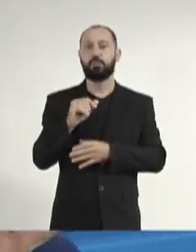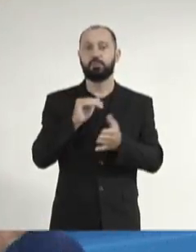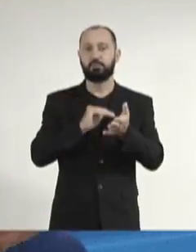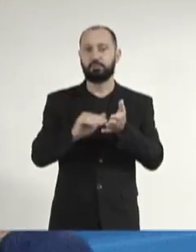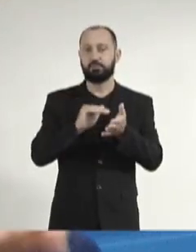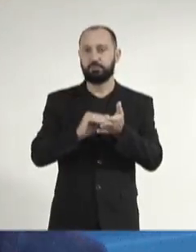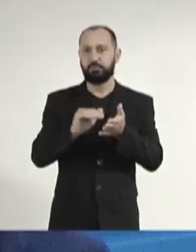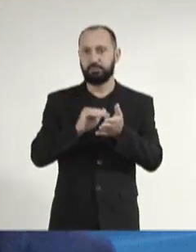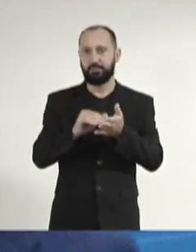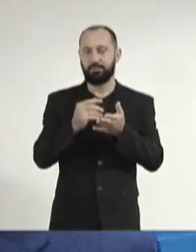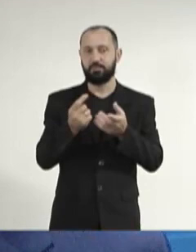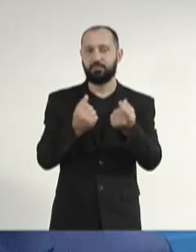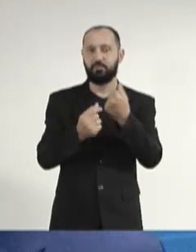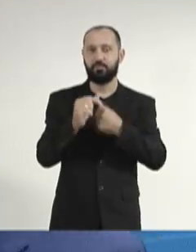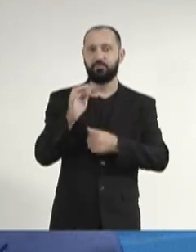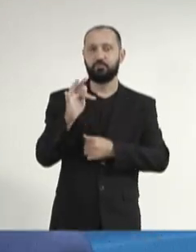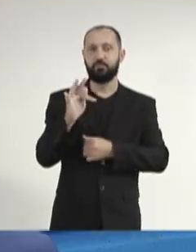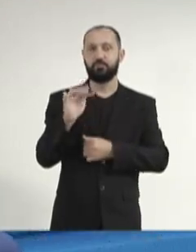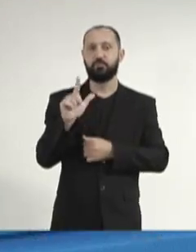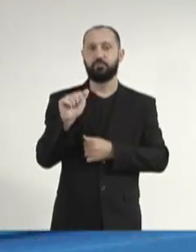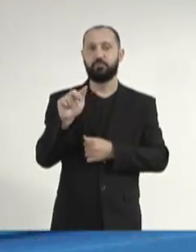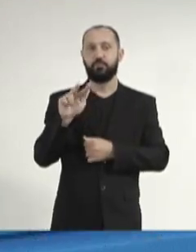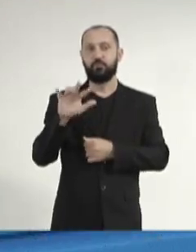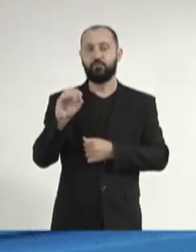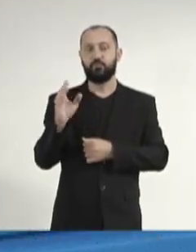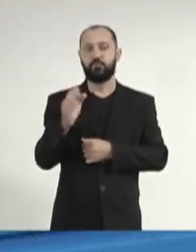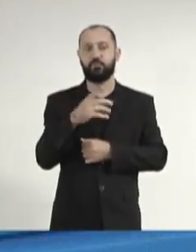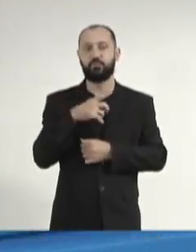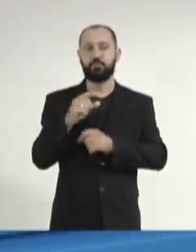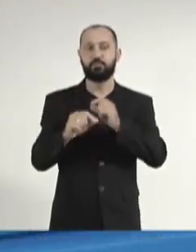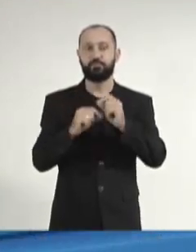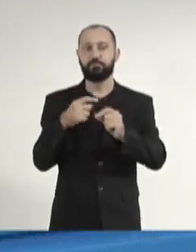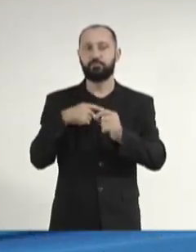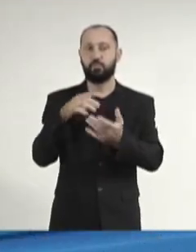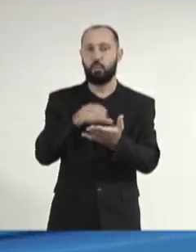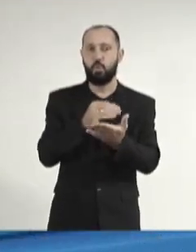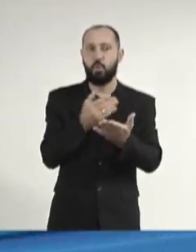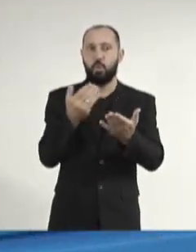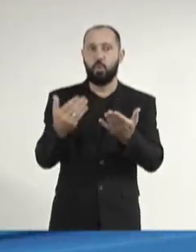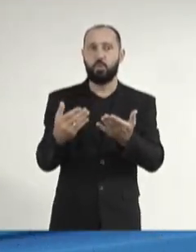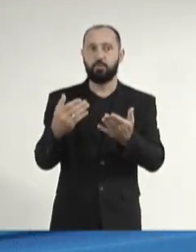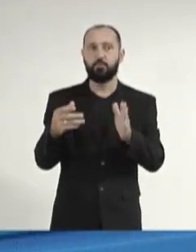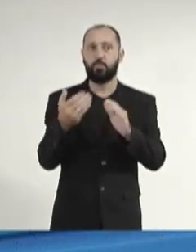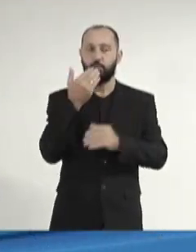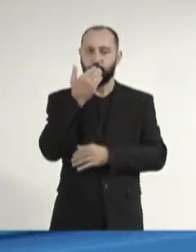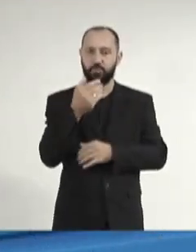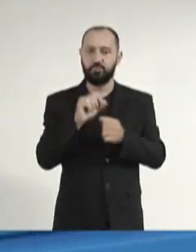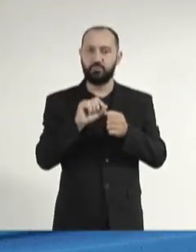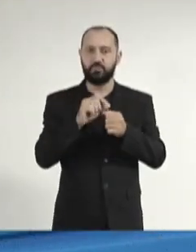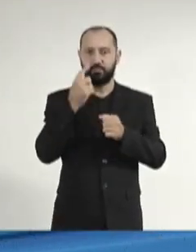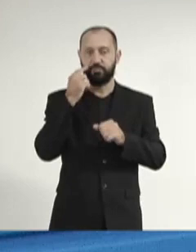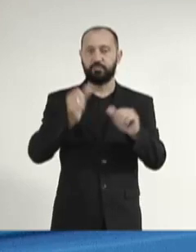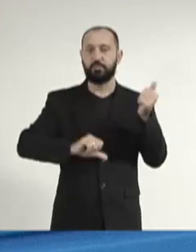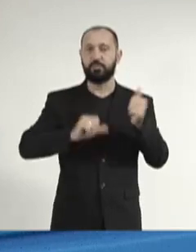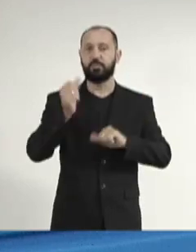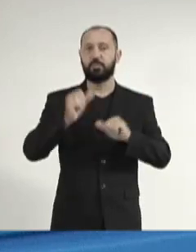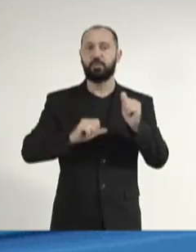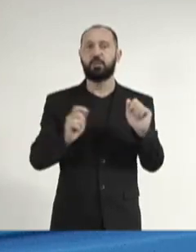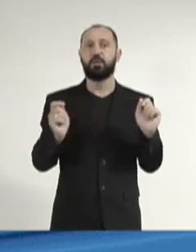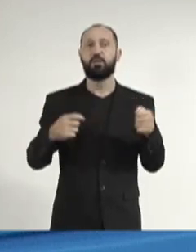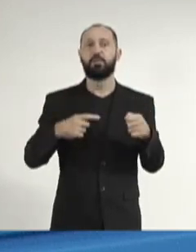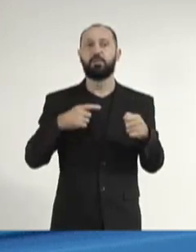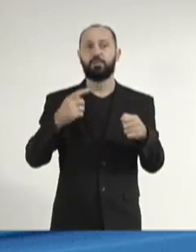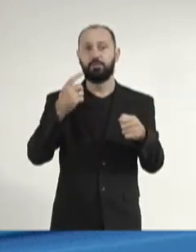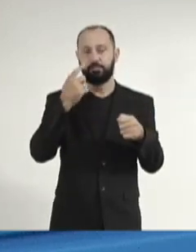secretário de Estado de Fazenda, Flávio César Mendes de Oliveira, por cópias autônomas, solicitando que seja analisada a possibilidade